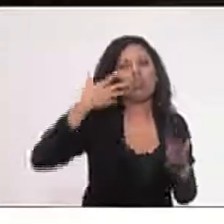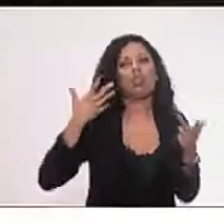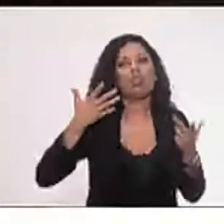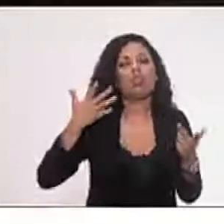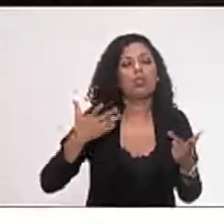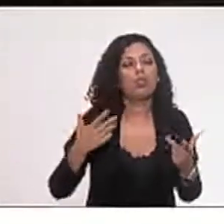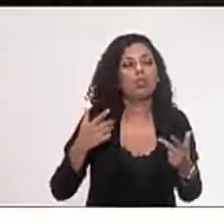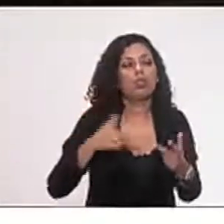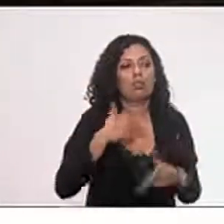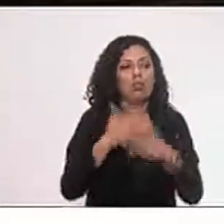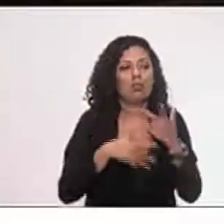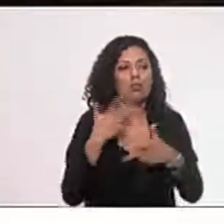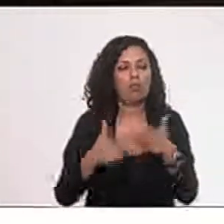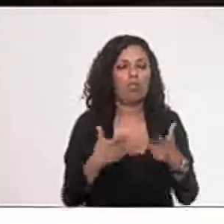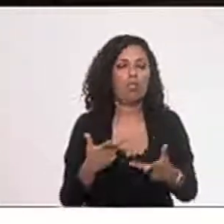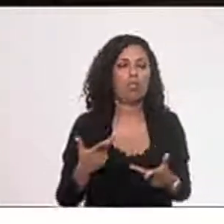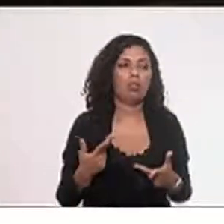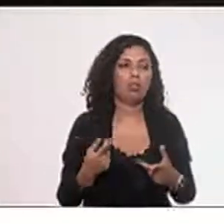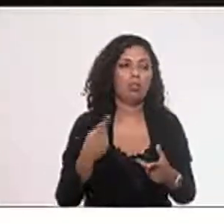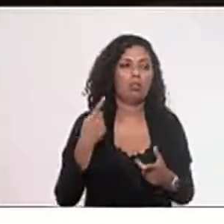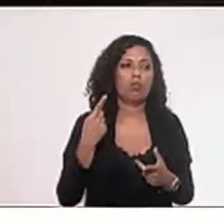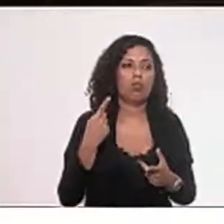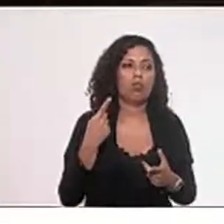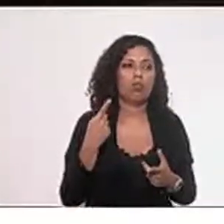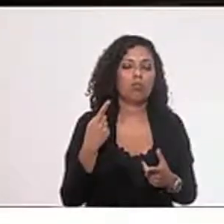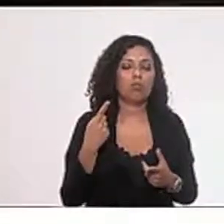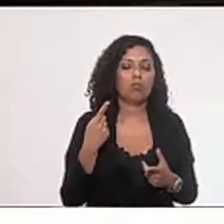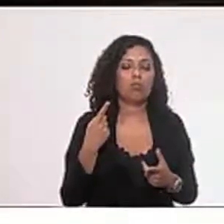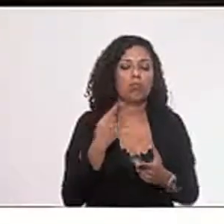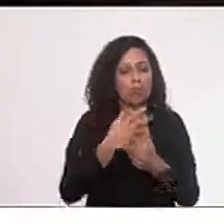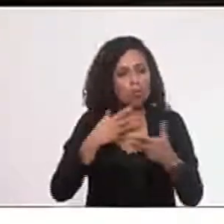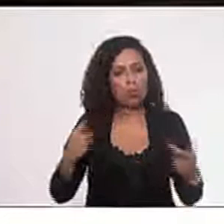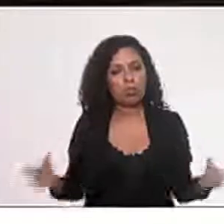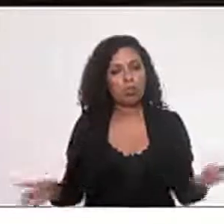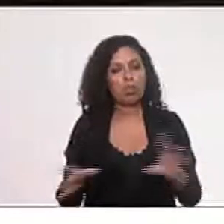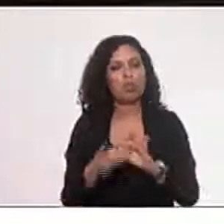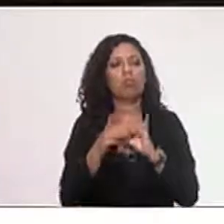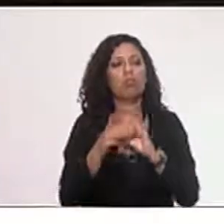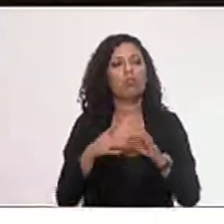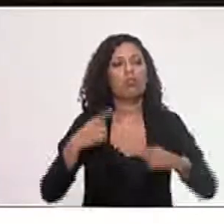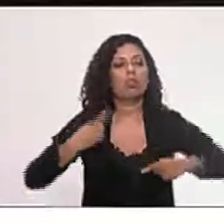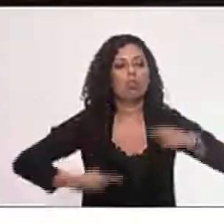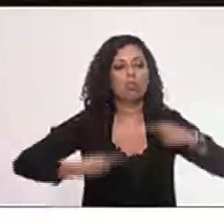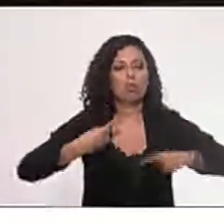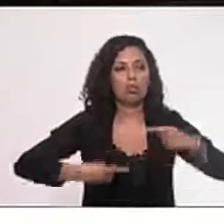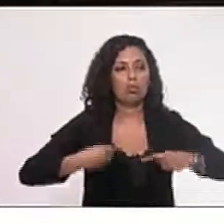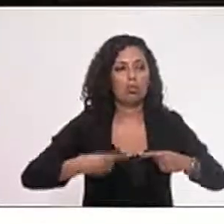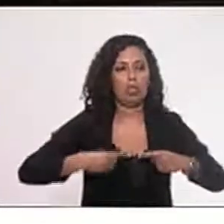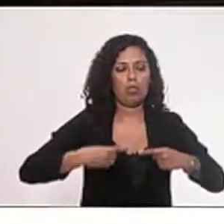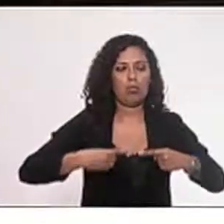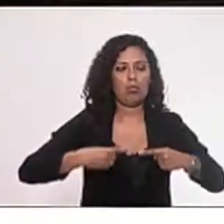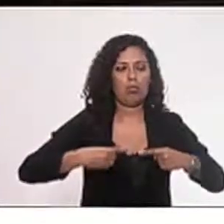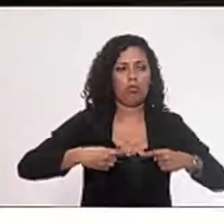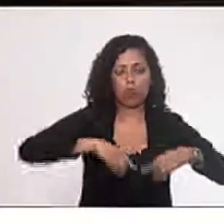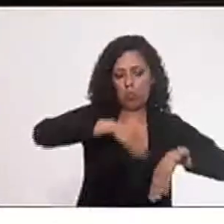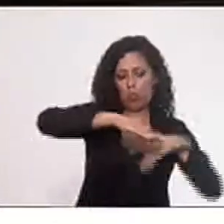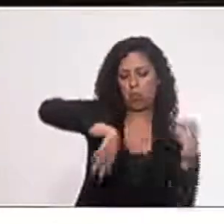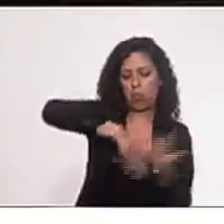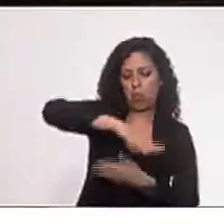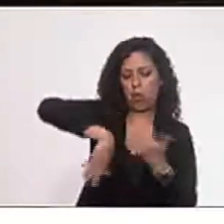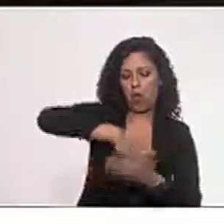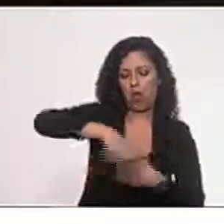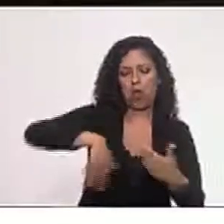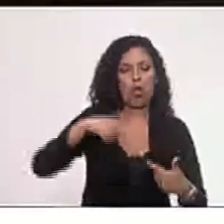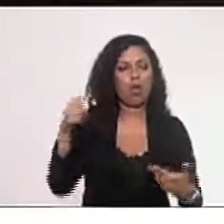ressaltar o aspecto para estabelecer uma conexão com esse debate desorganizado o que